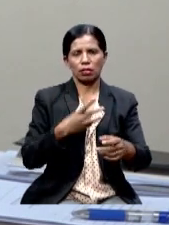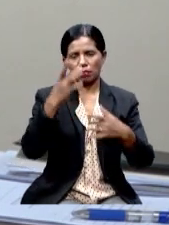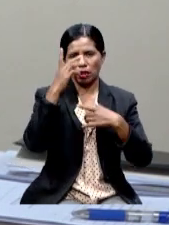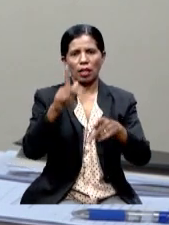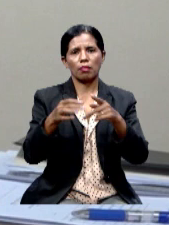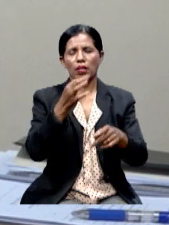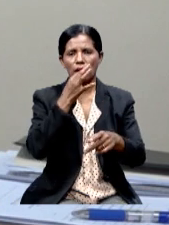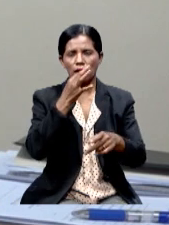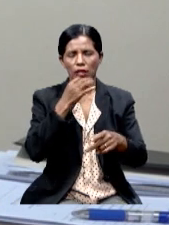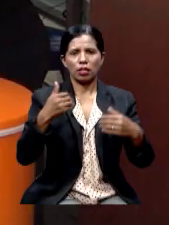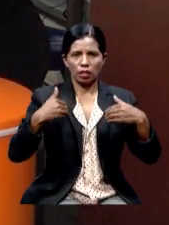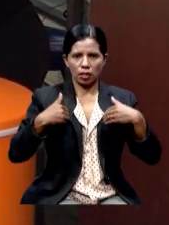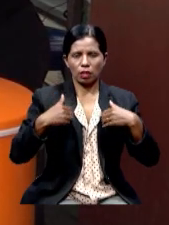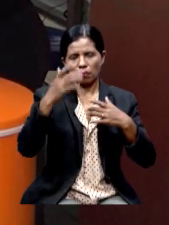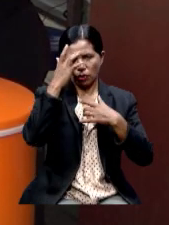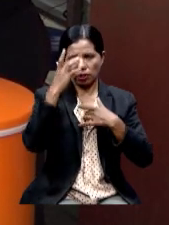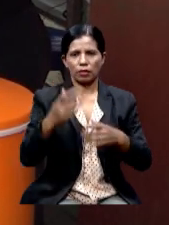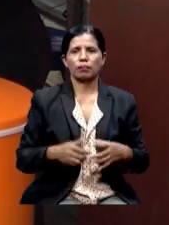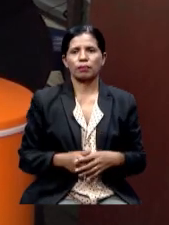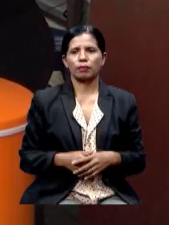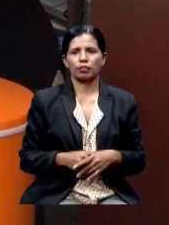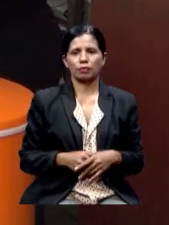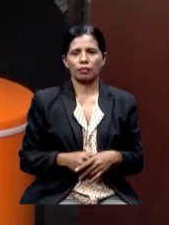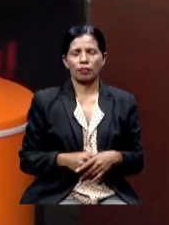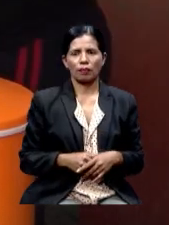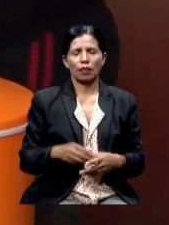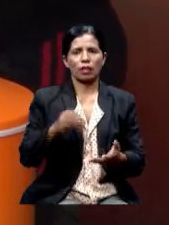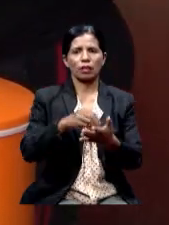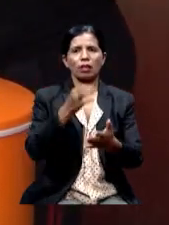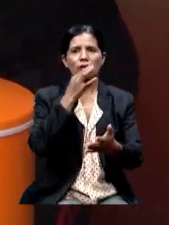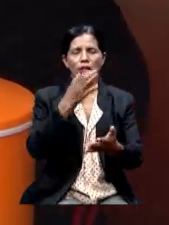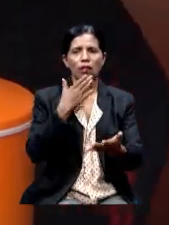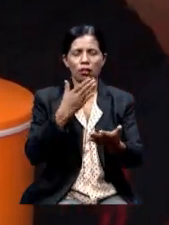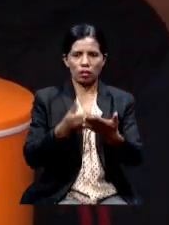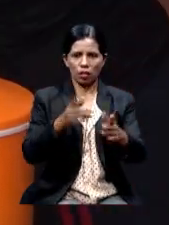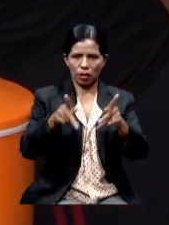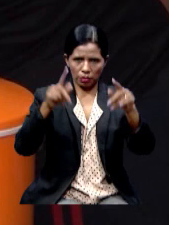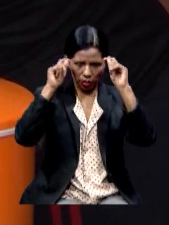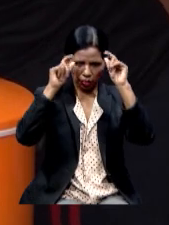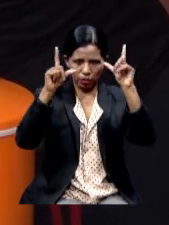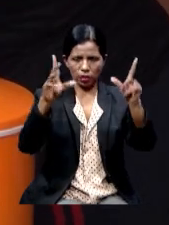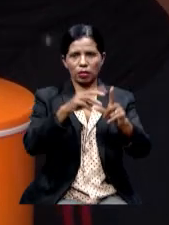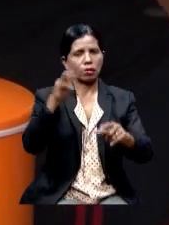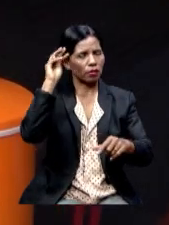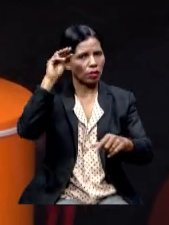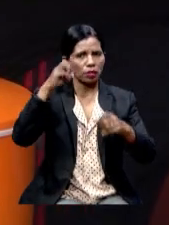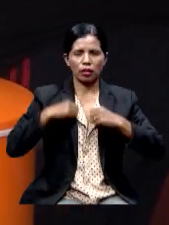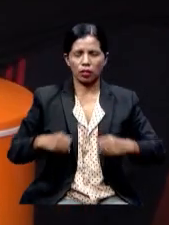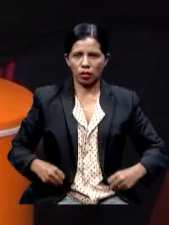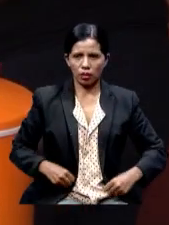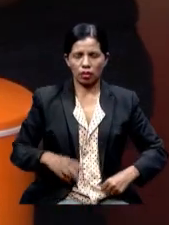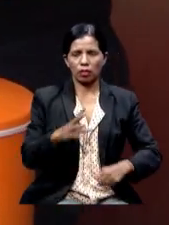maham bel hamos problema bem a minha saúde. A tu garante a ihan seguro ba população Timor Leste, Ministério de Saúde e